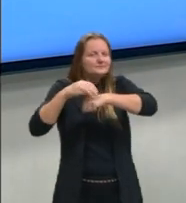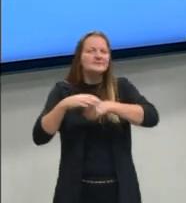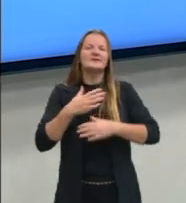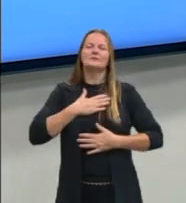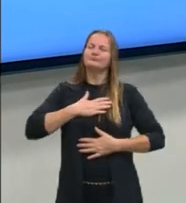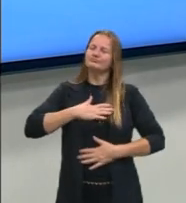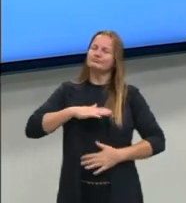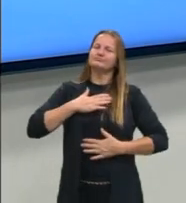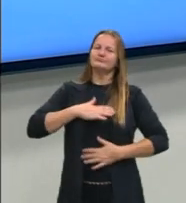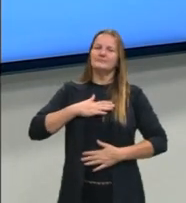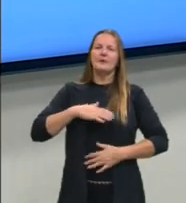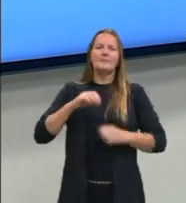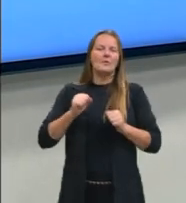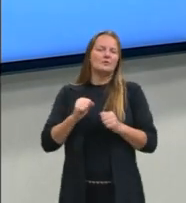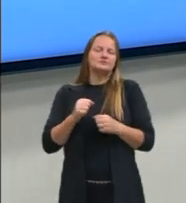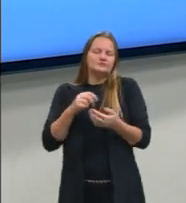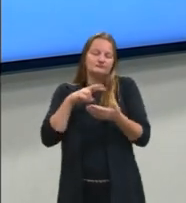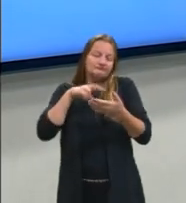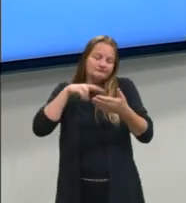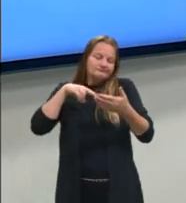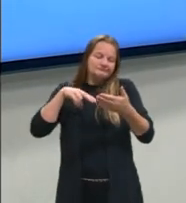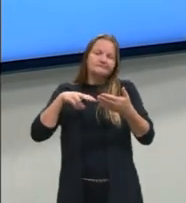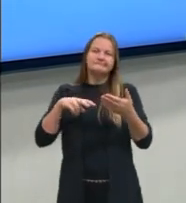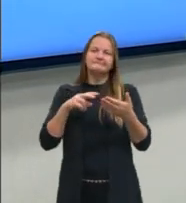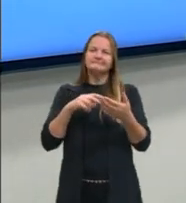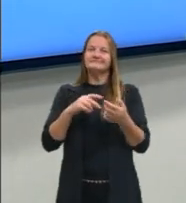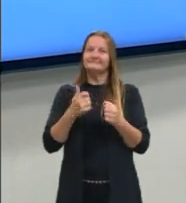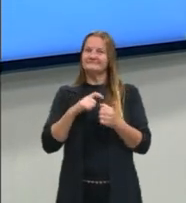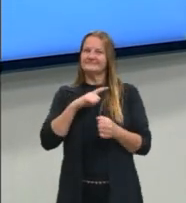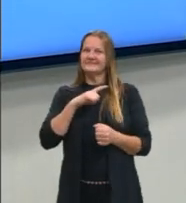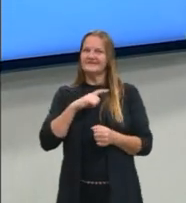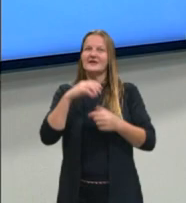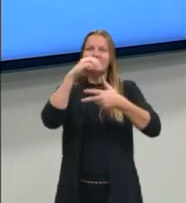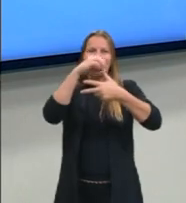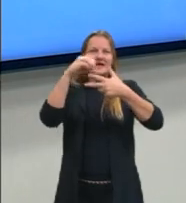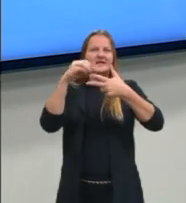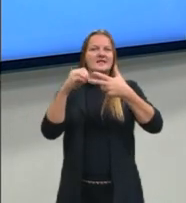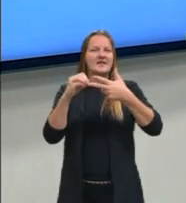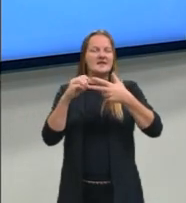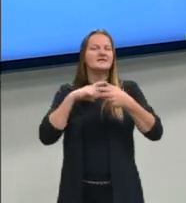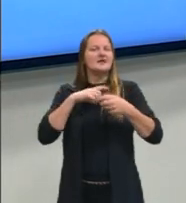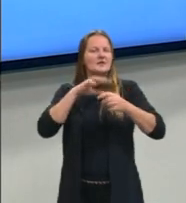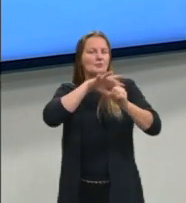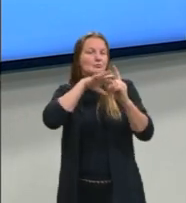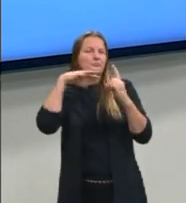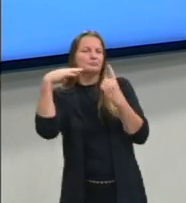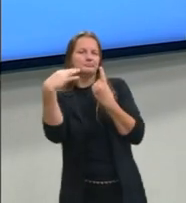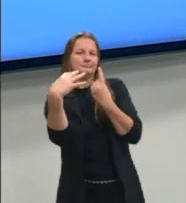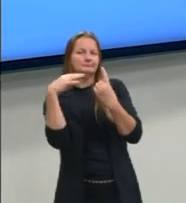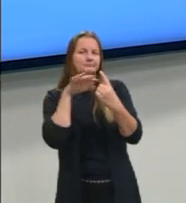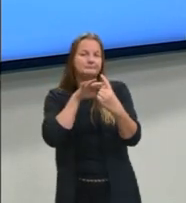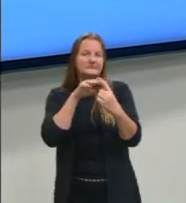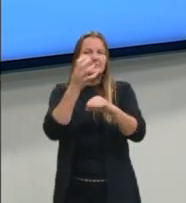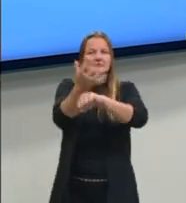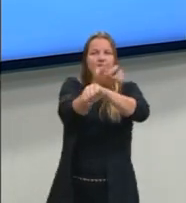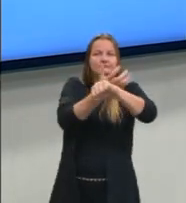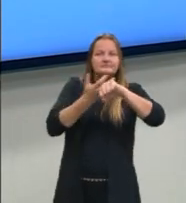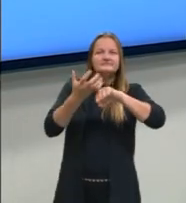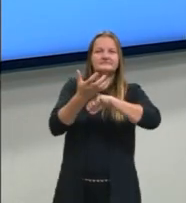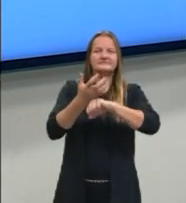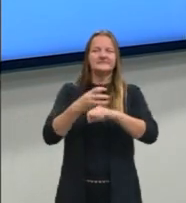tranquila né Você pode assistir Um documentário e o Enem tem essa perspectiva interdisciplinar e